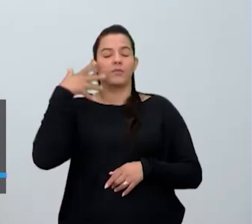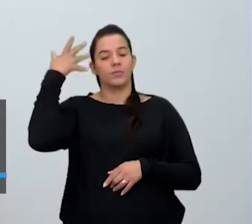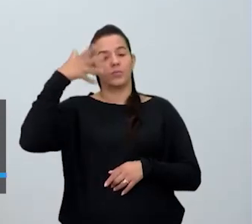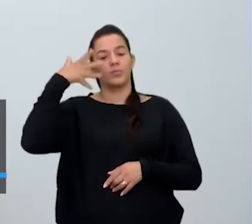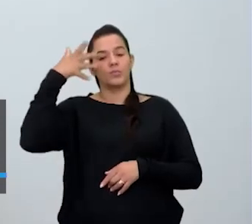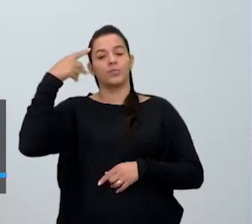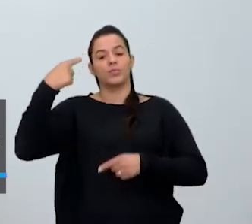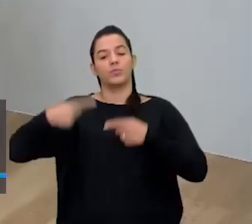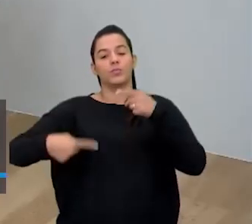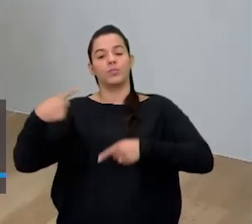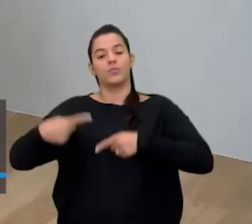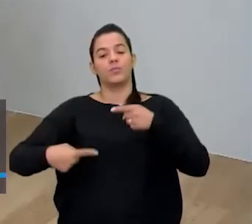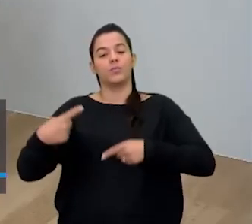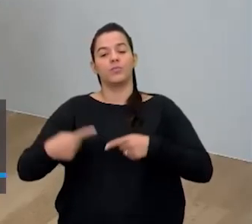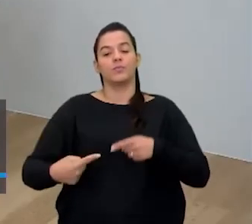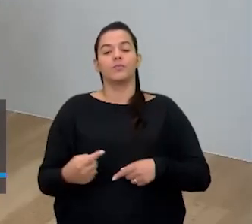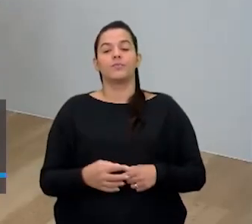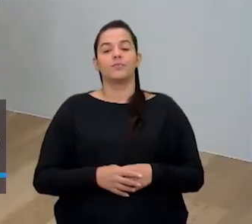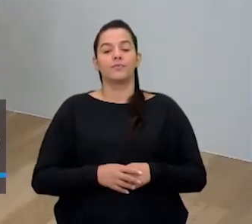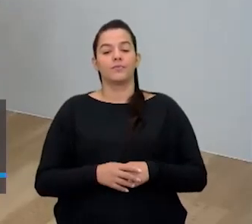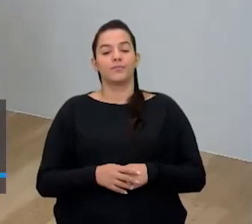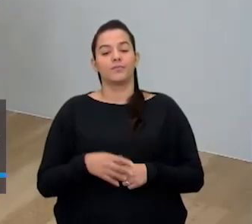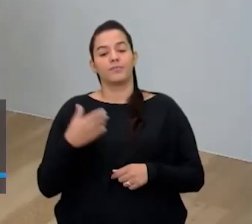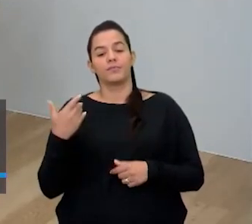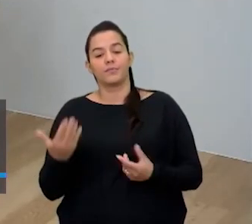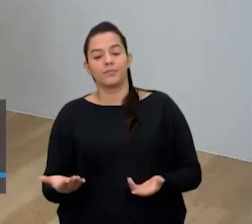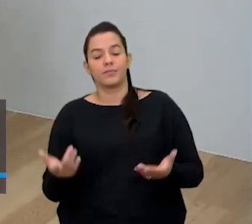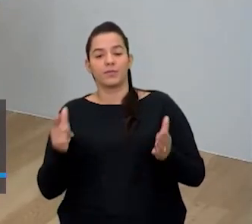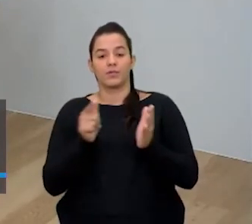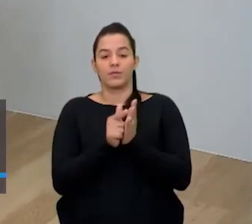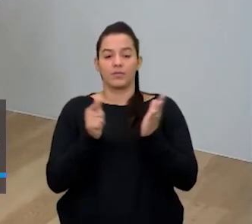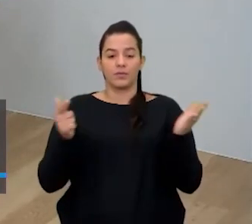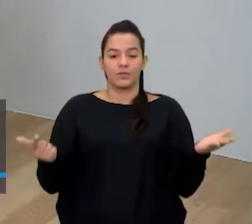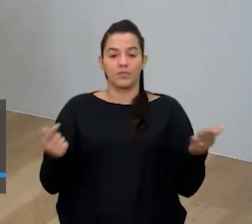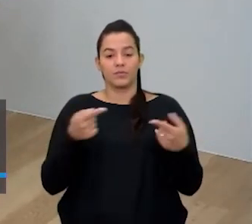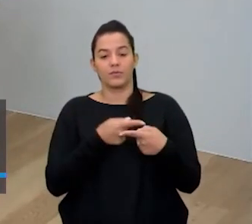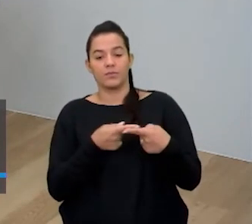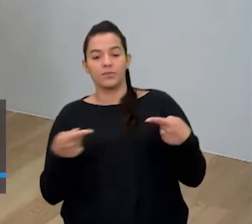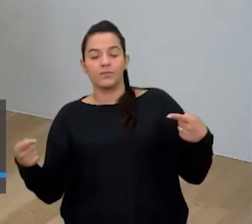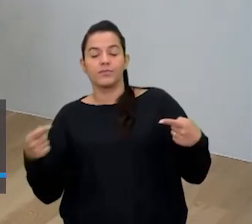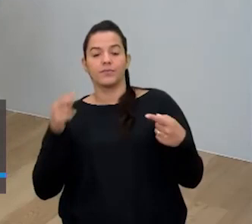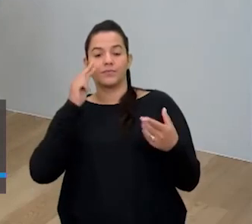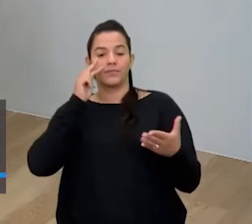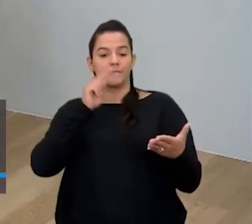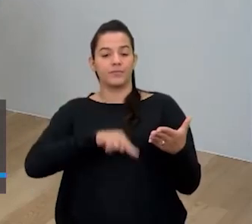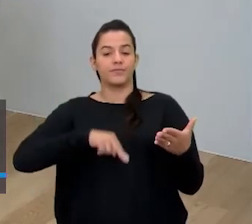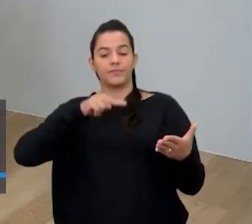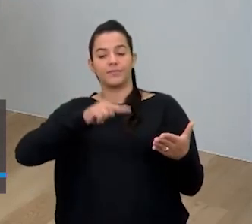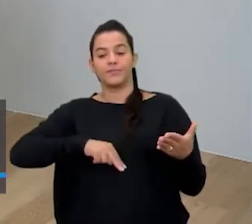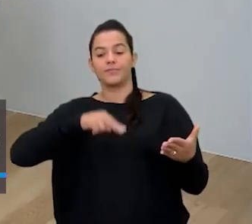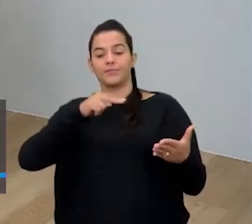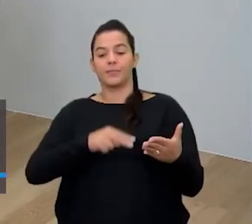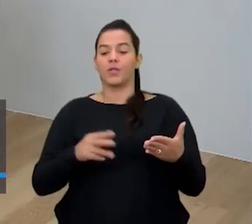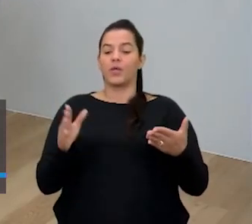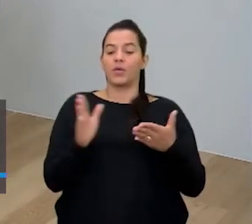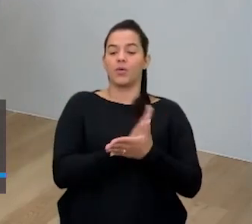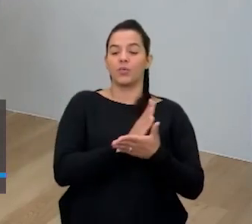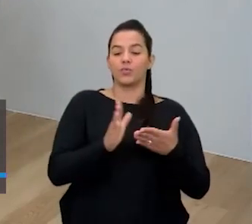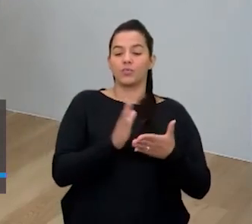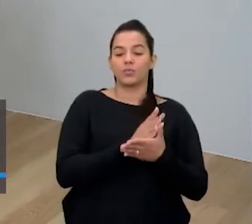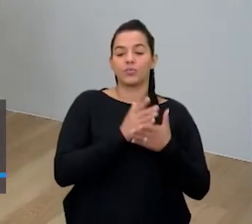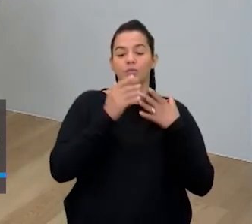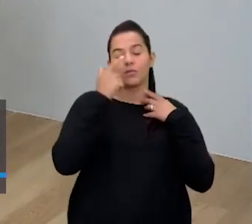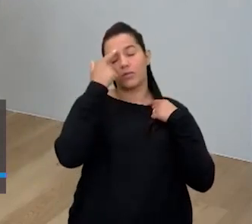Pen. Né? Por isso que a gente abre os jornais nessa semana, a gente vê boa parte da